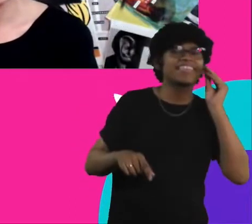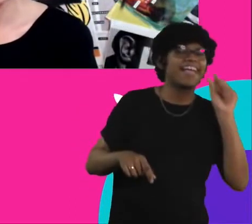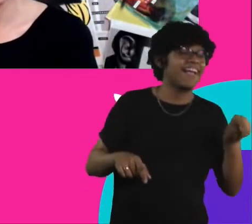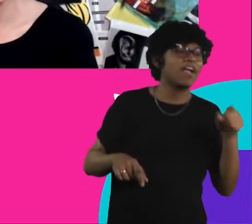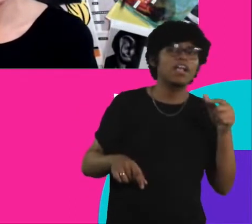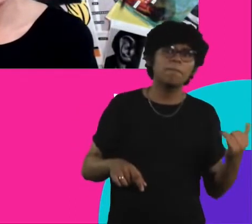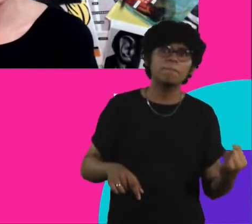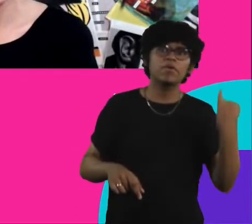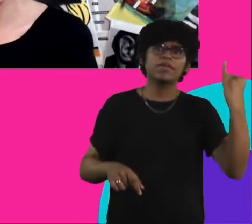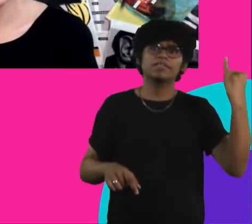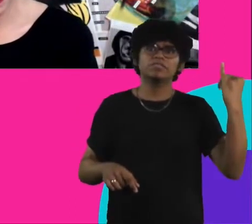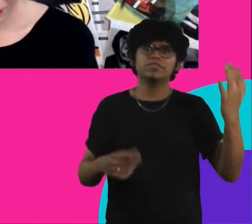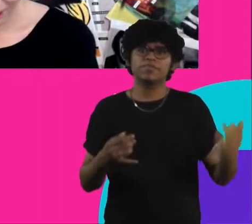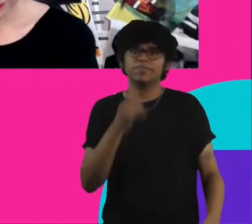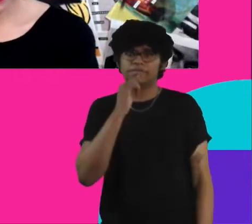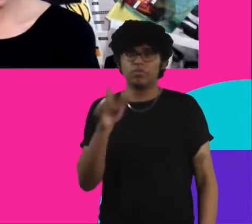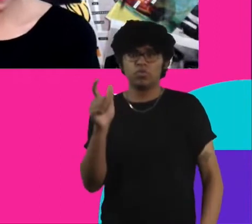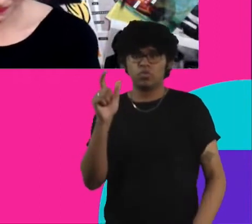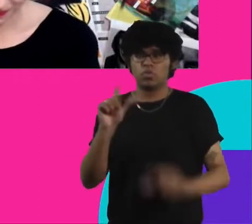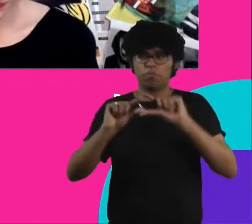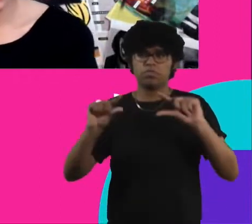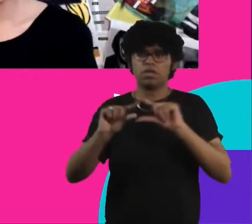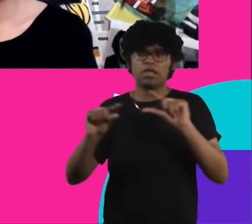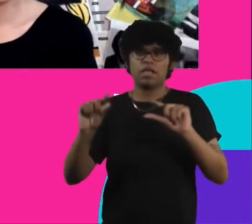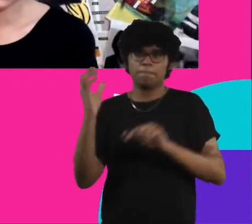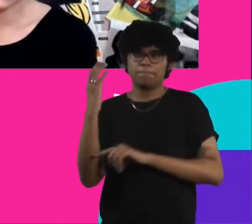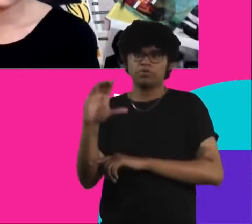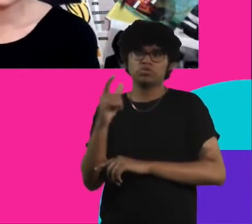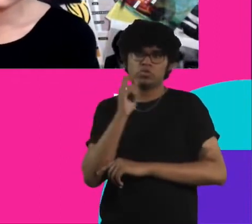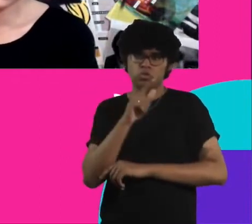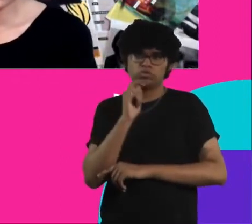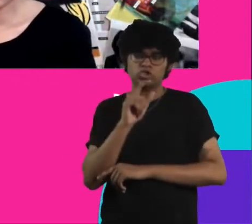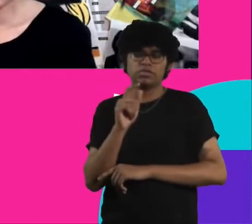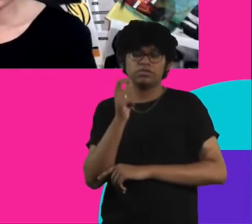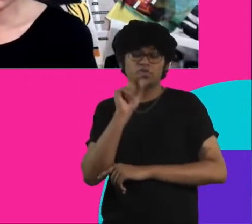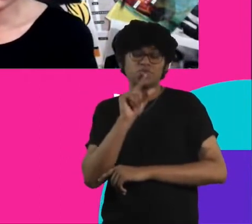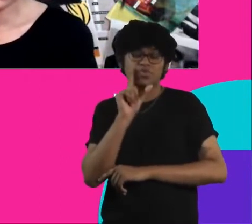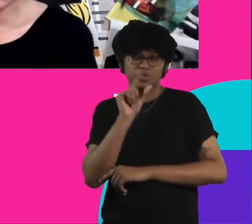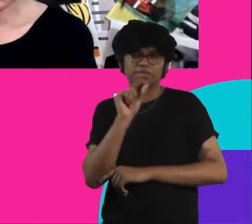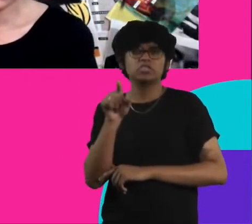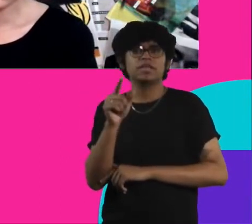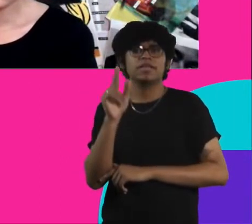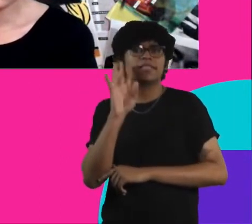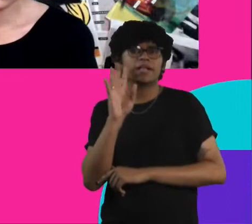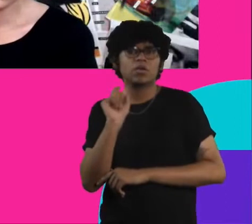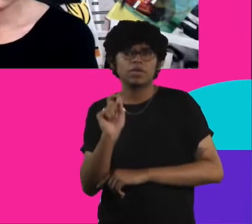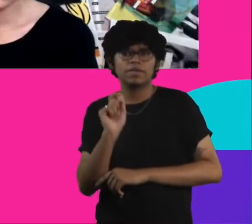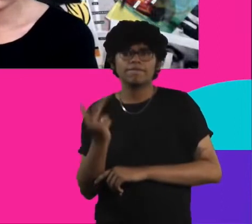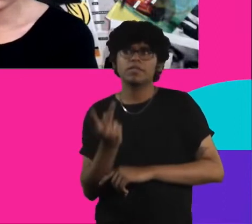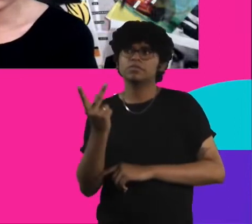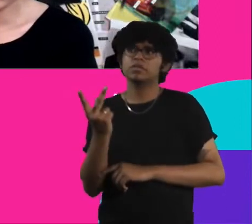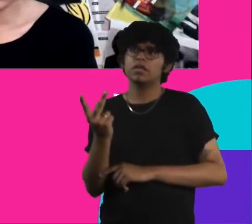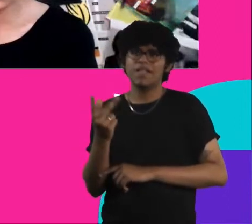E aí eu vou pegar esse tweet do Thiago Marx, esse raciocínio, que legal é. Deixa eu valorizar